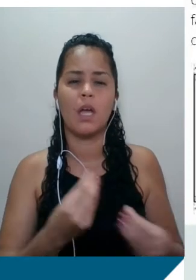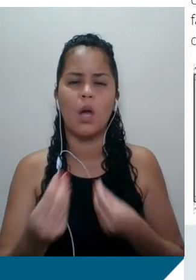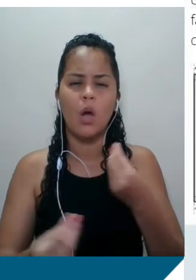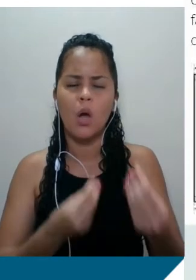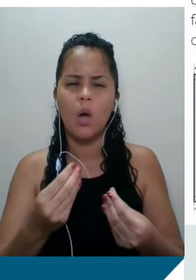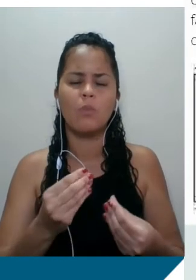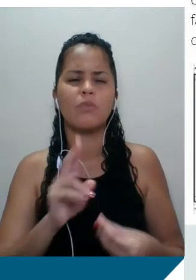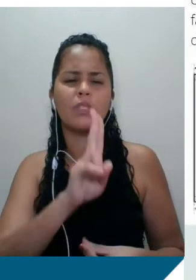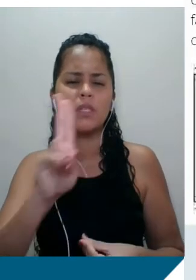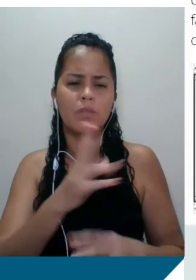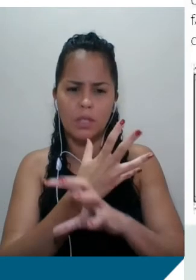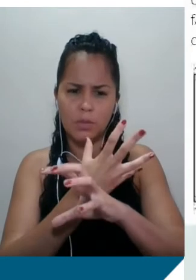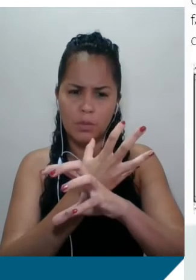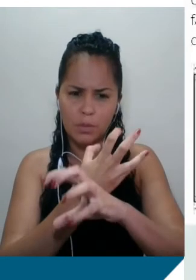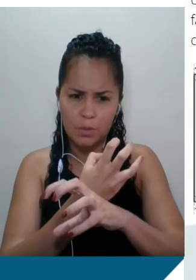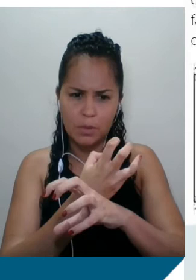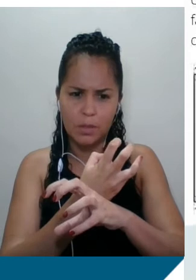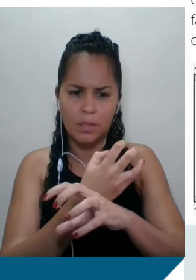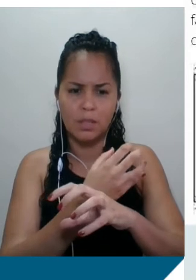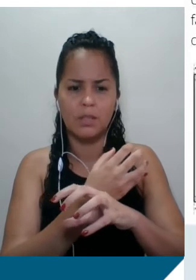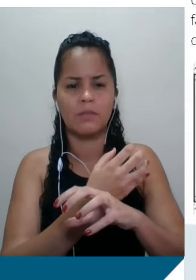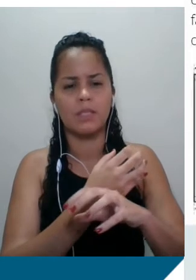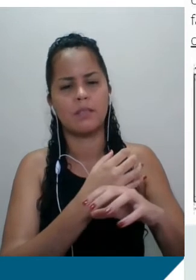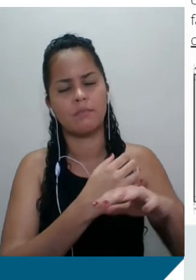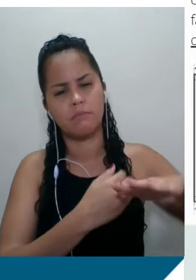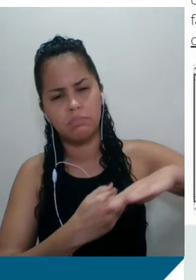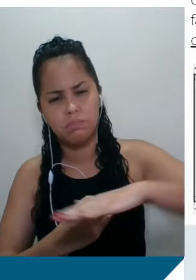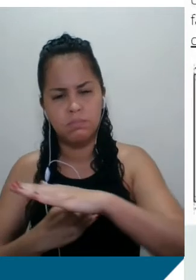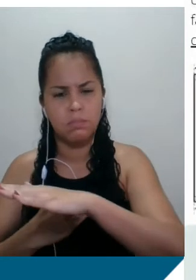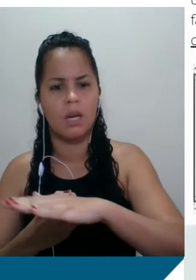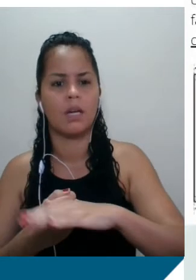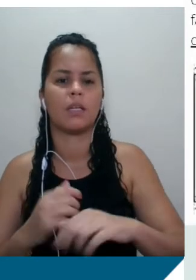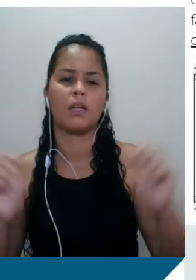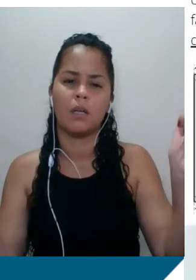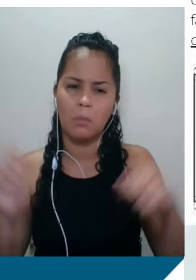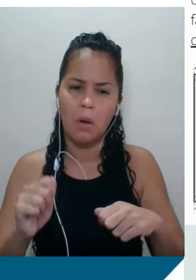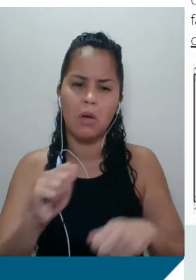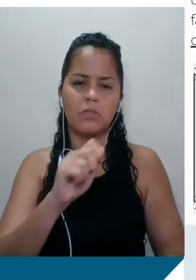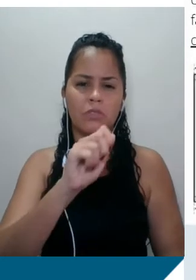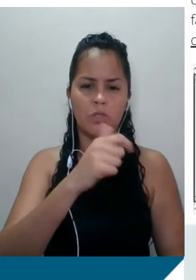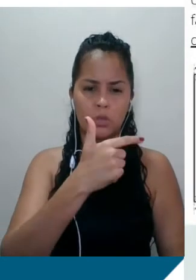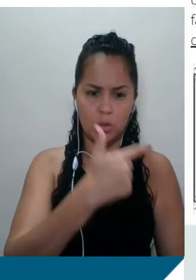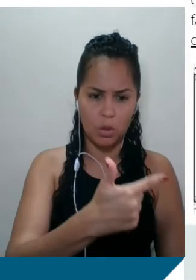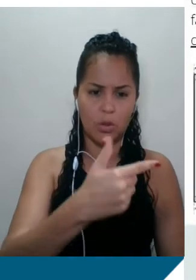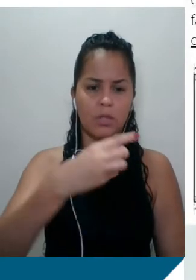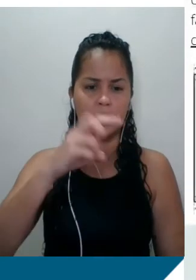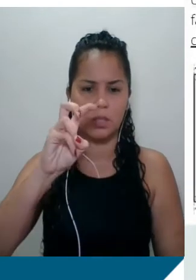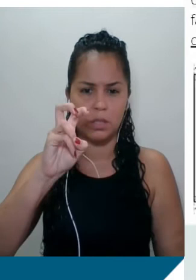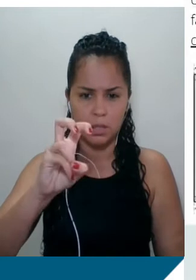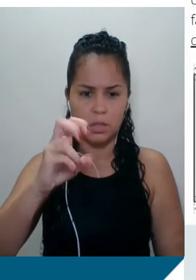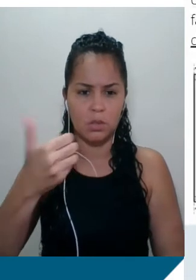concreto necessário vão ser caminhões com capacidades de 2, 5 ou 10 metros